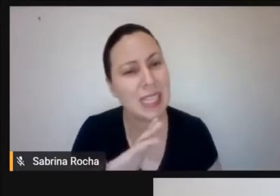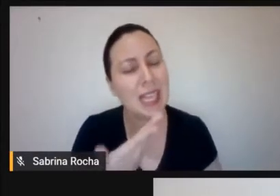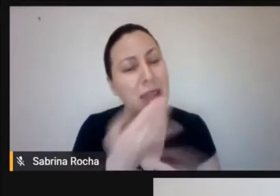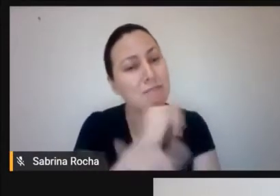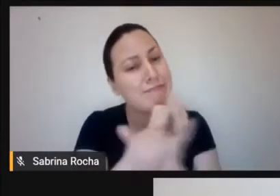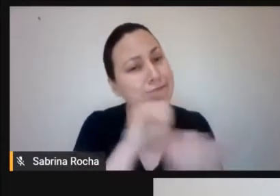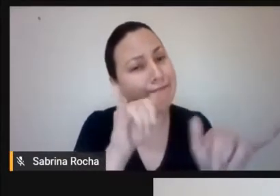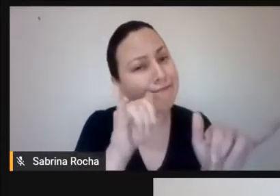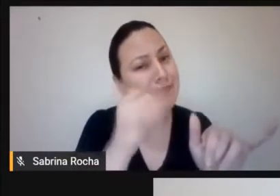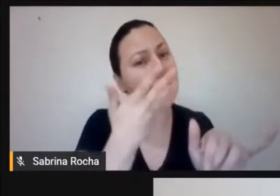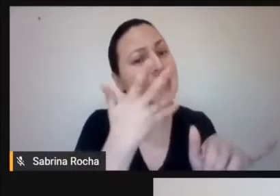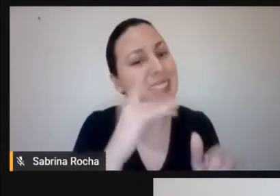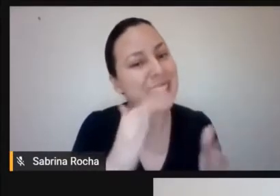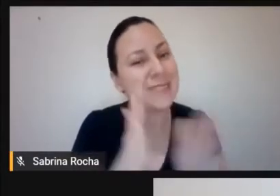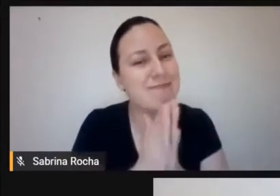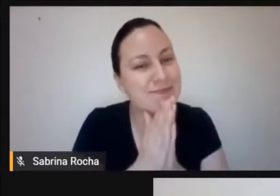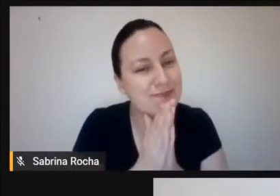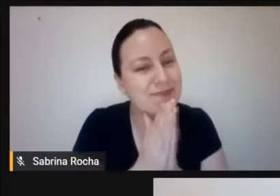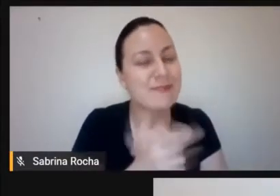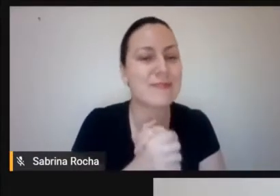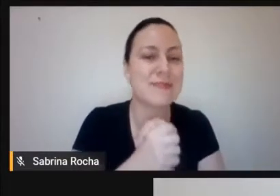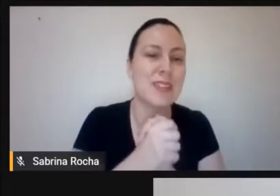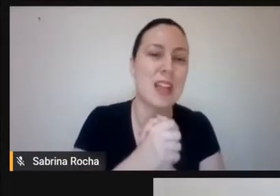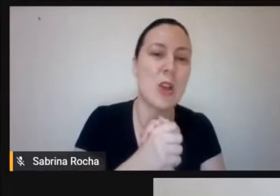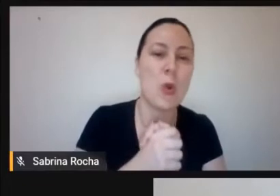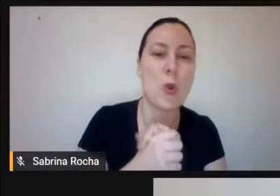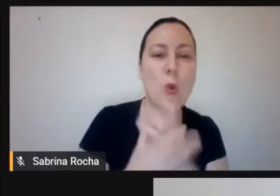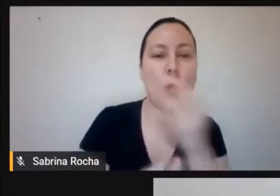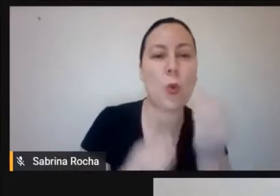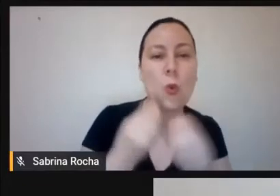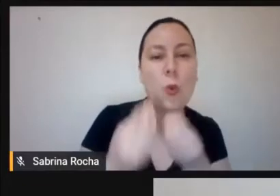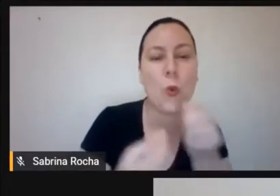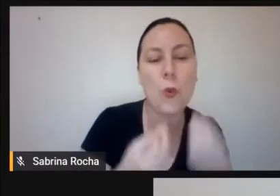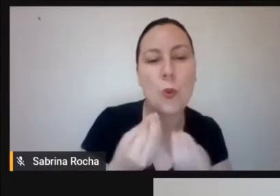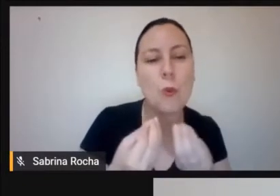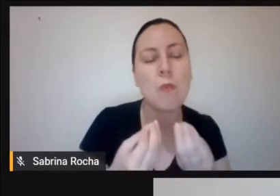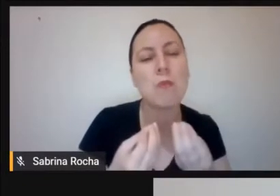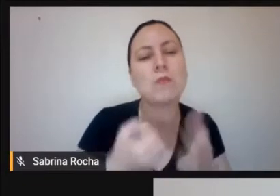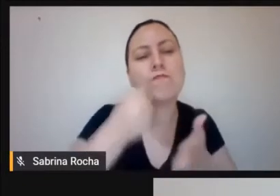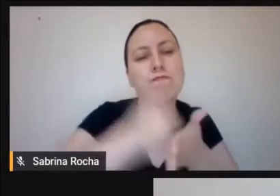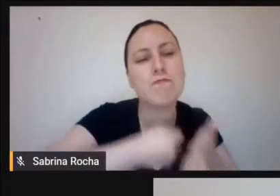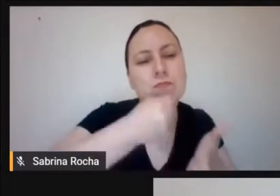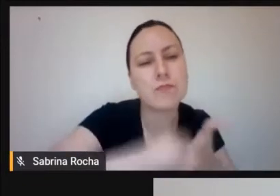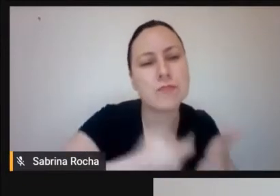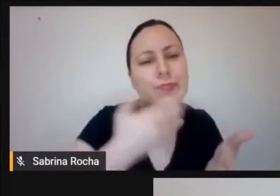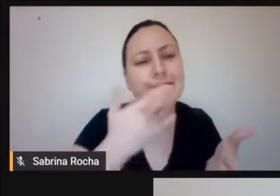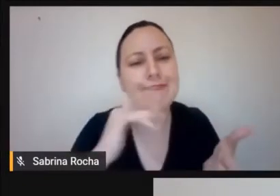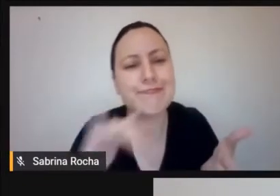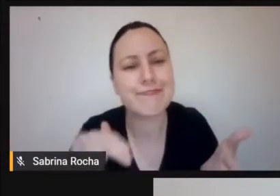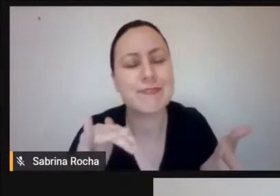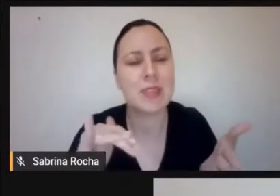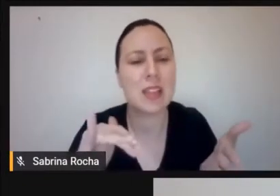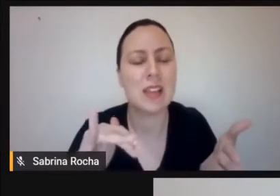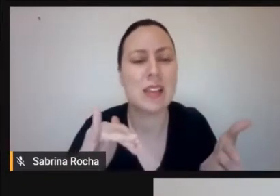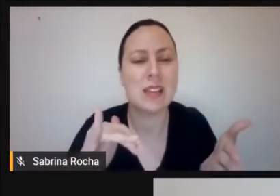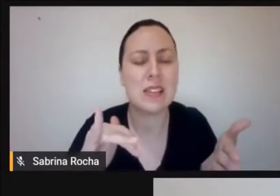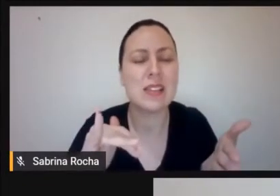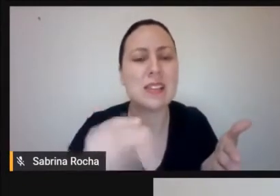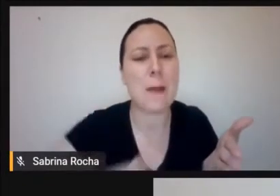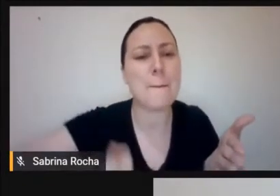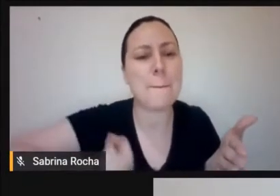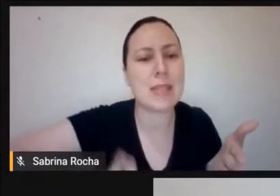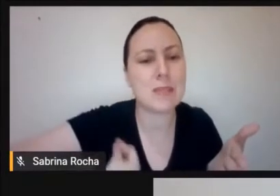as crianças, sobre como tornar o ativismo delas mais presente nesse momento que